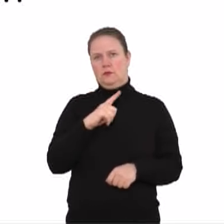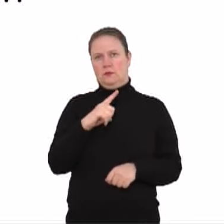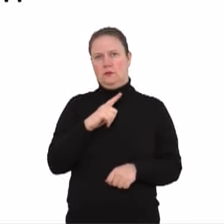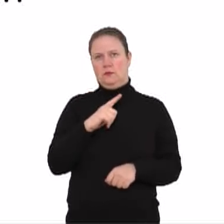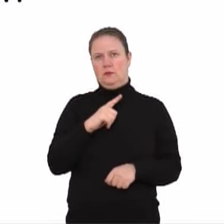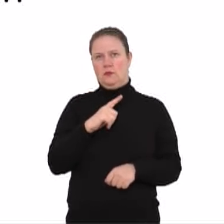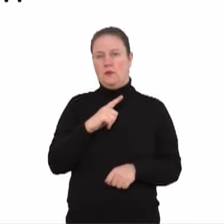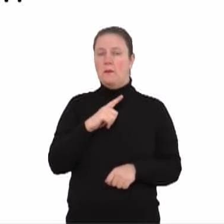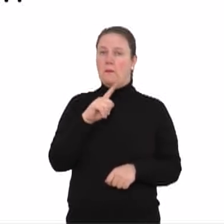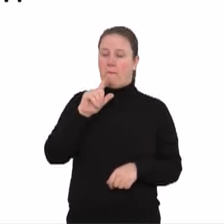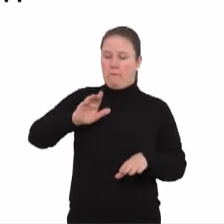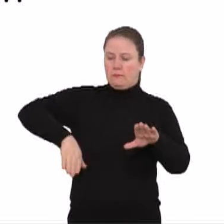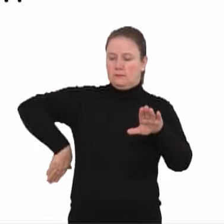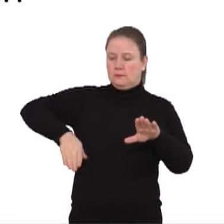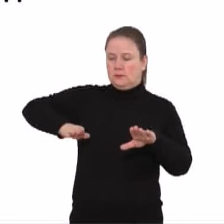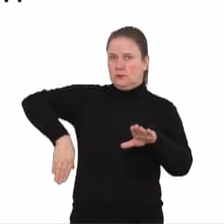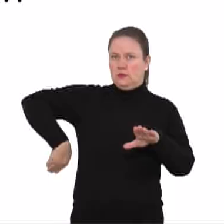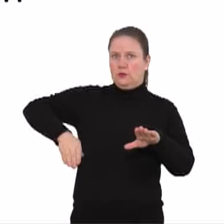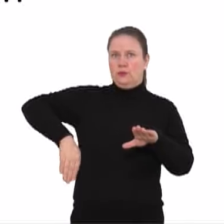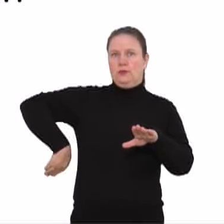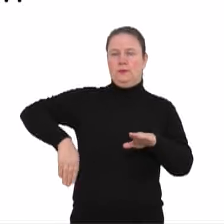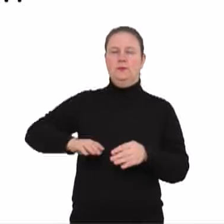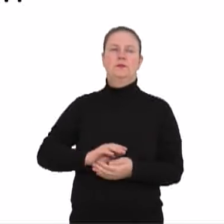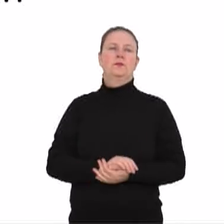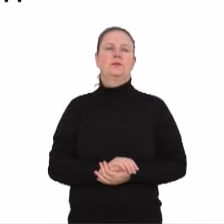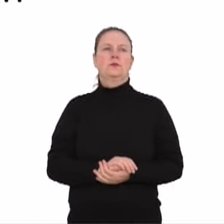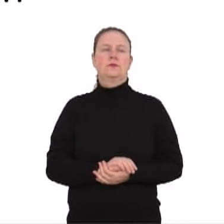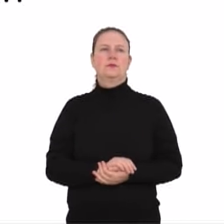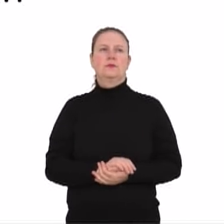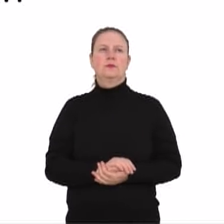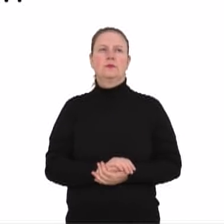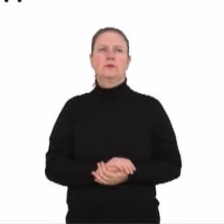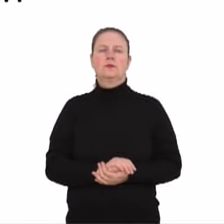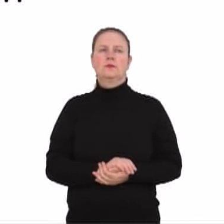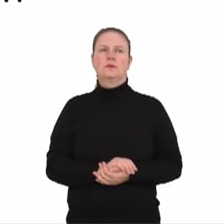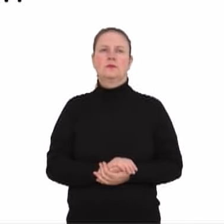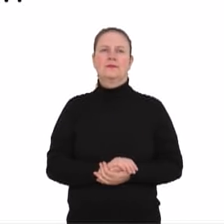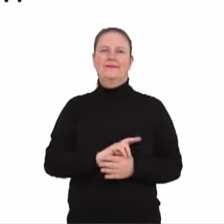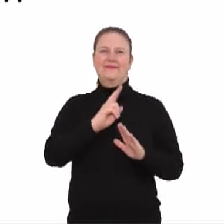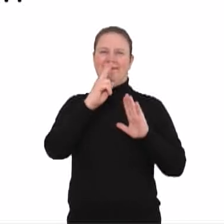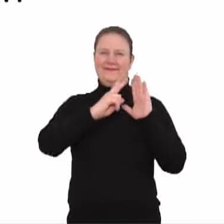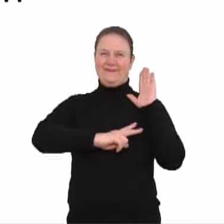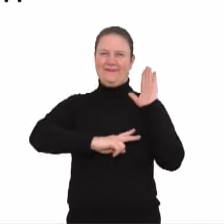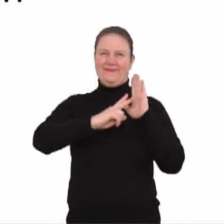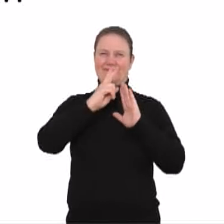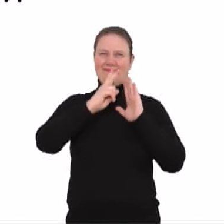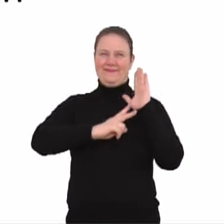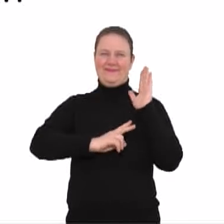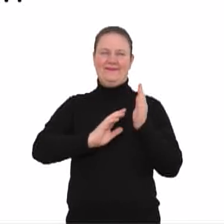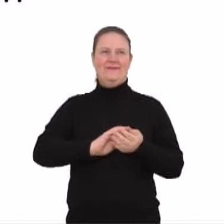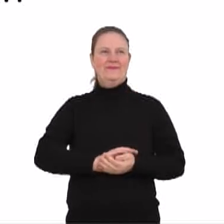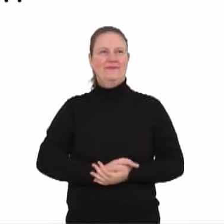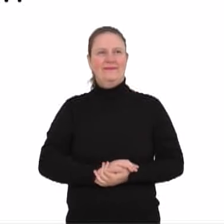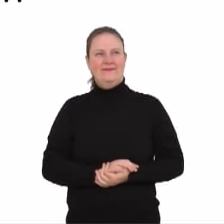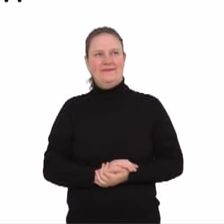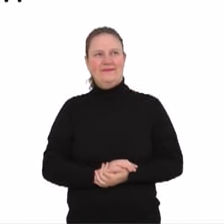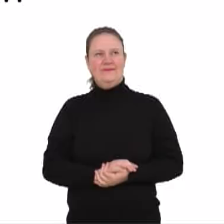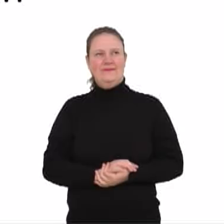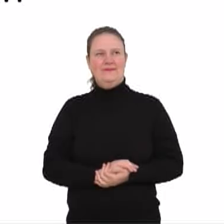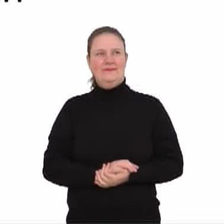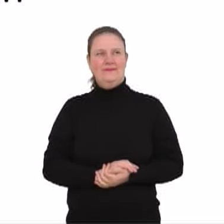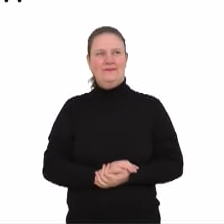por praias. Many people travel to Rio de Janeiro for its famous beaches like Copacabana e